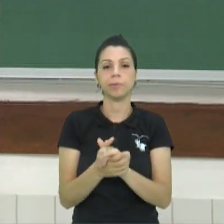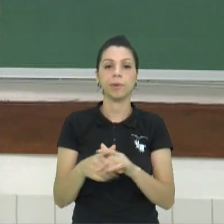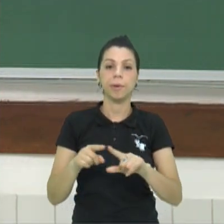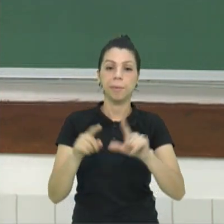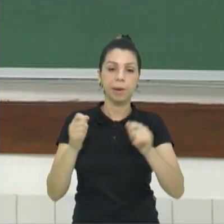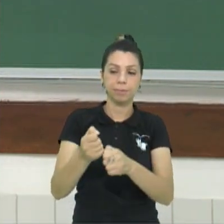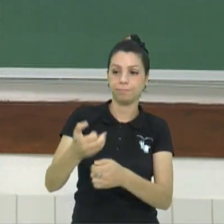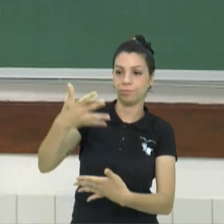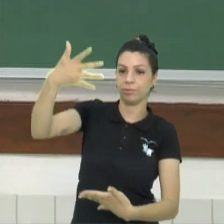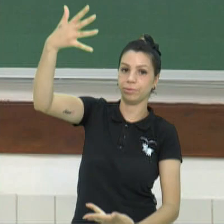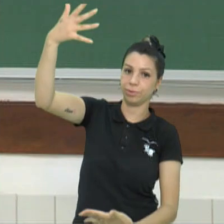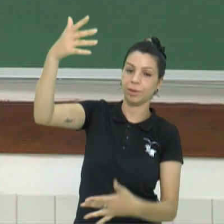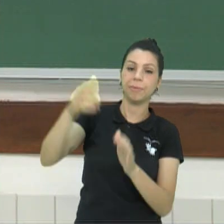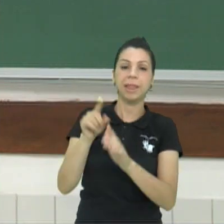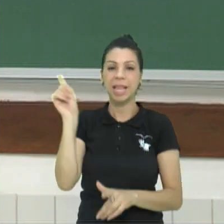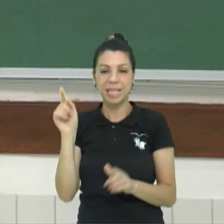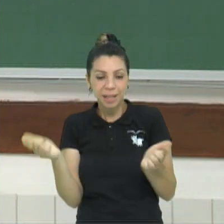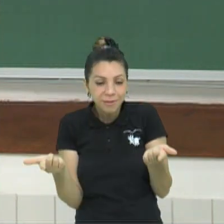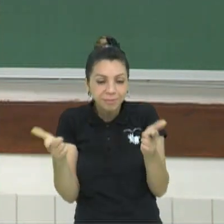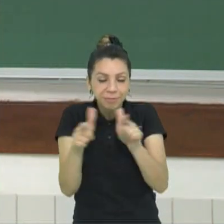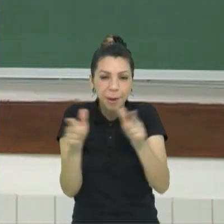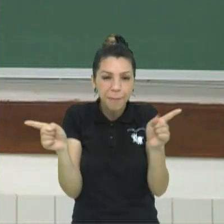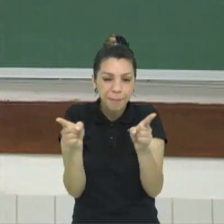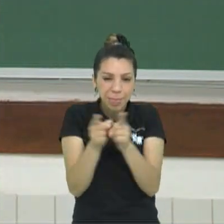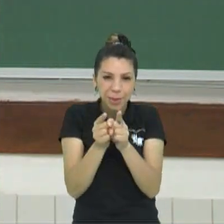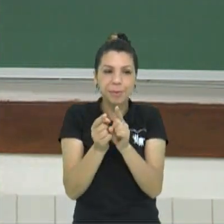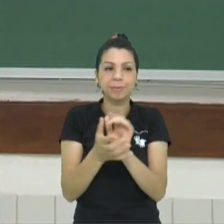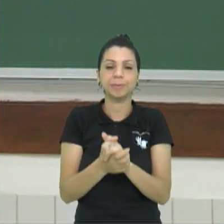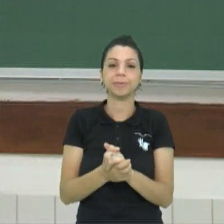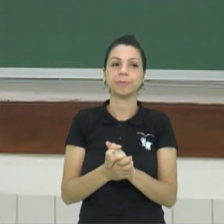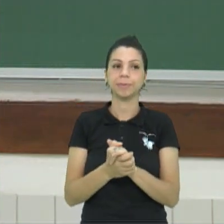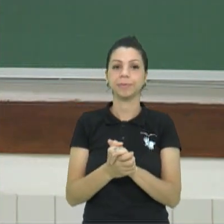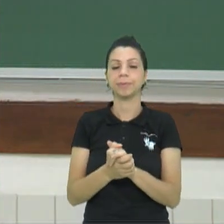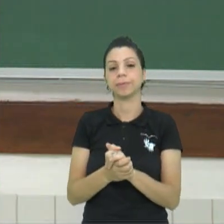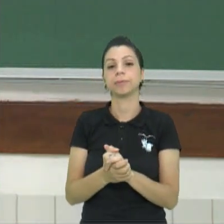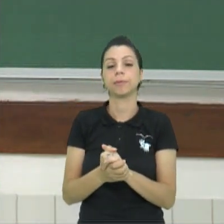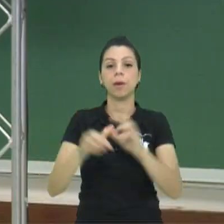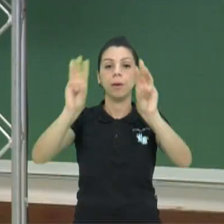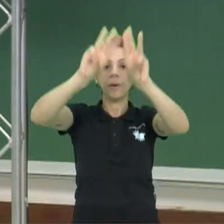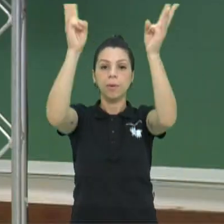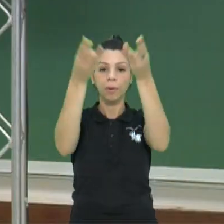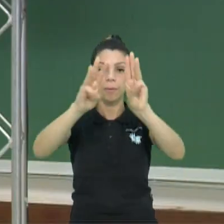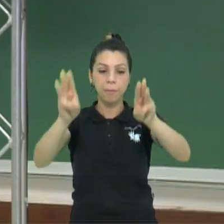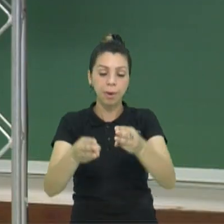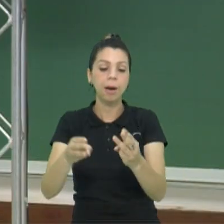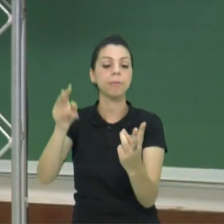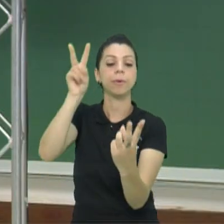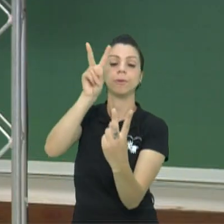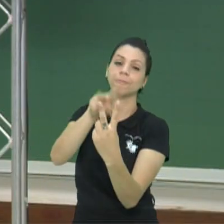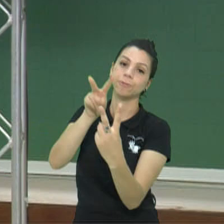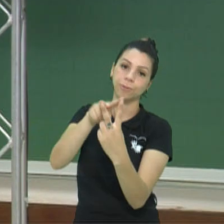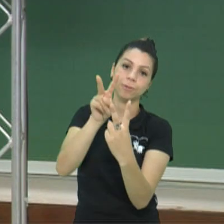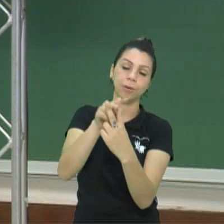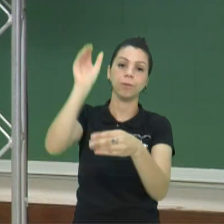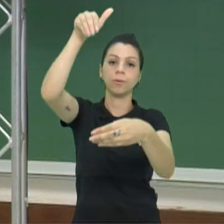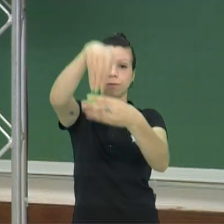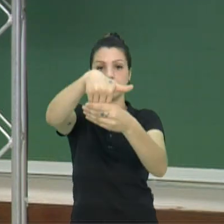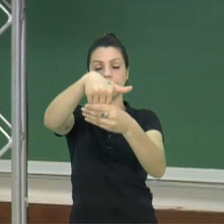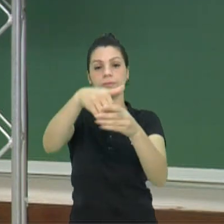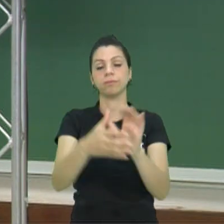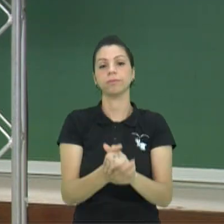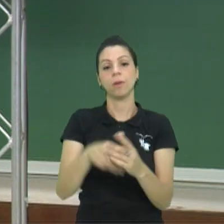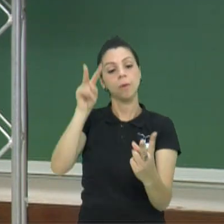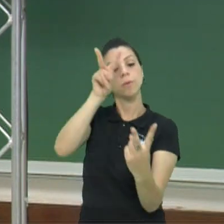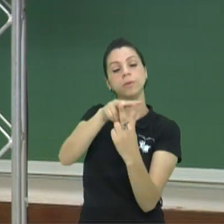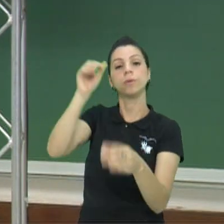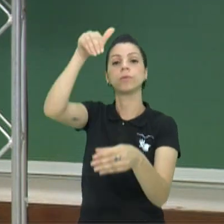cédula muito menor, dá para você ver. E aí, o mapa da eleição no segundo turno. Então, o segundo